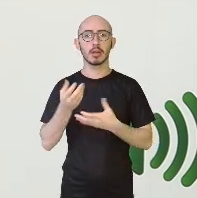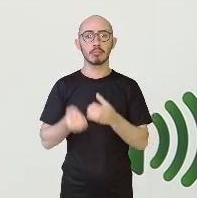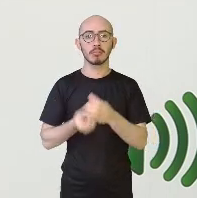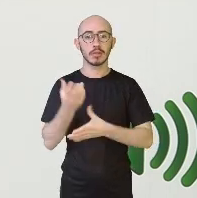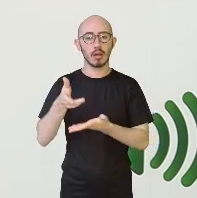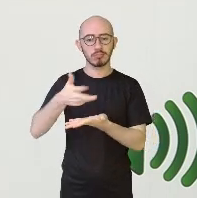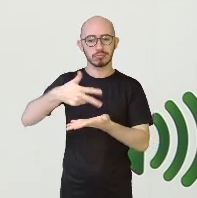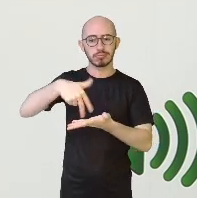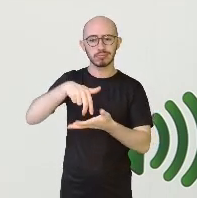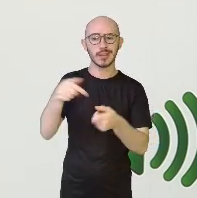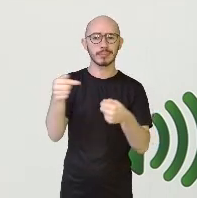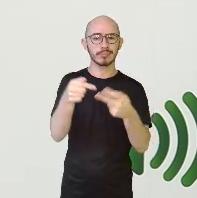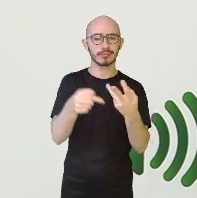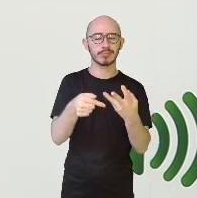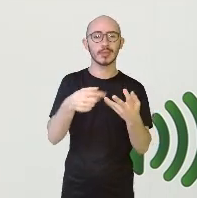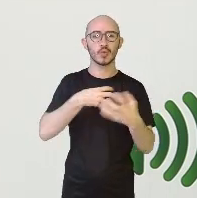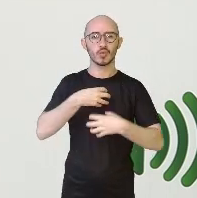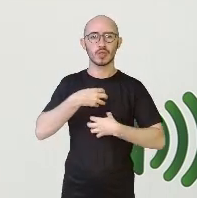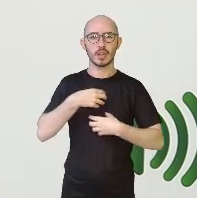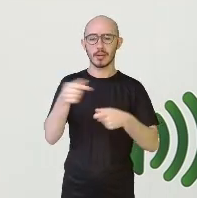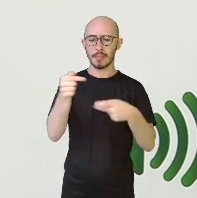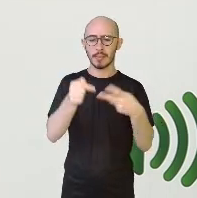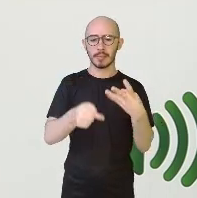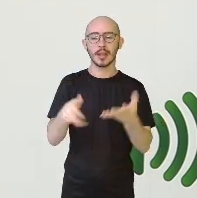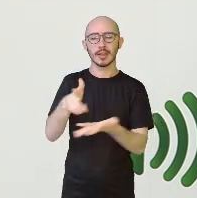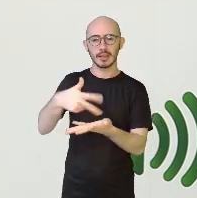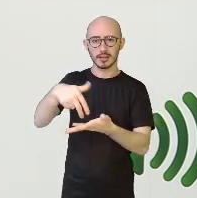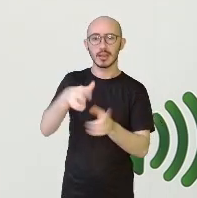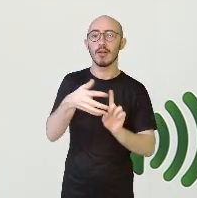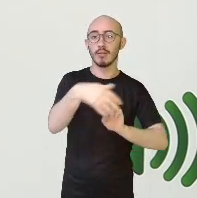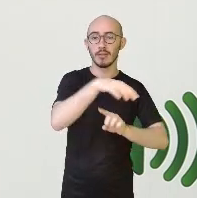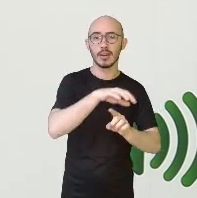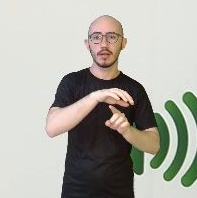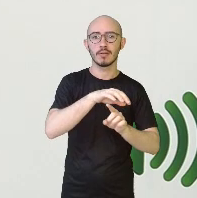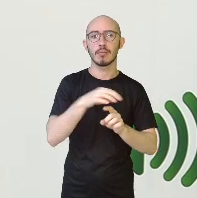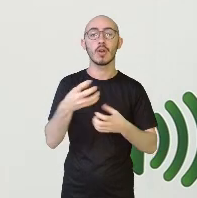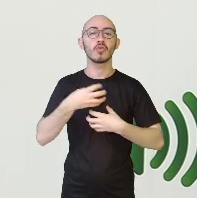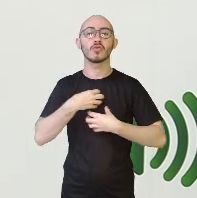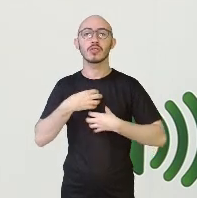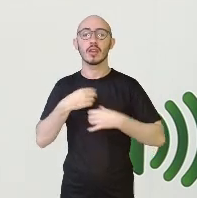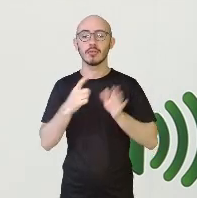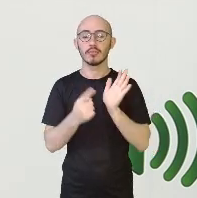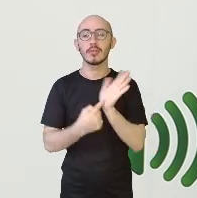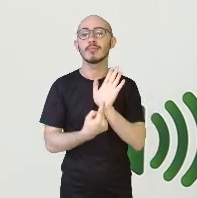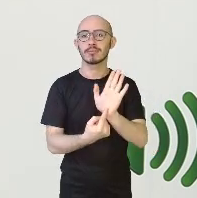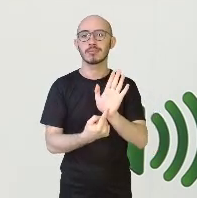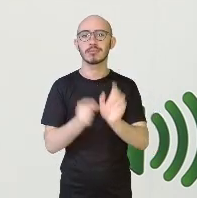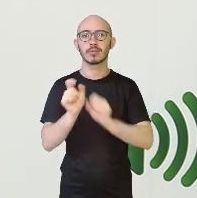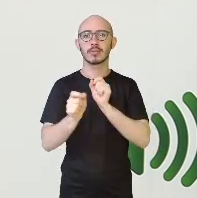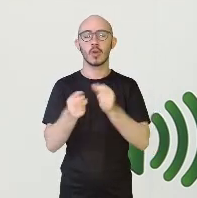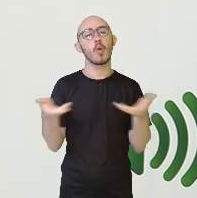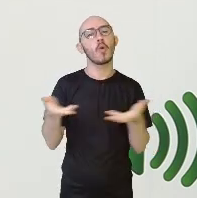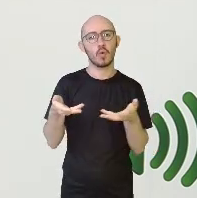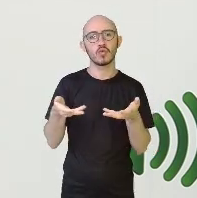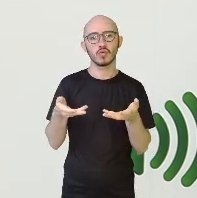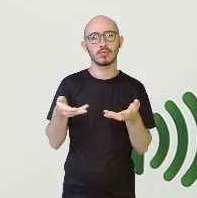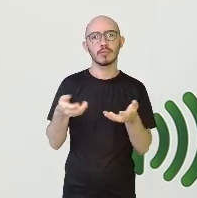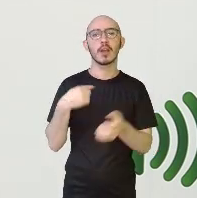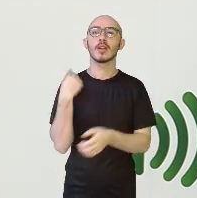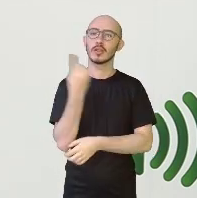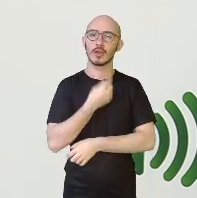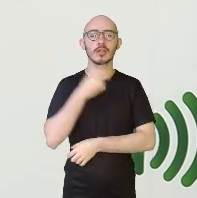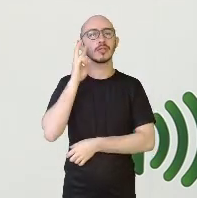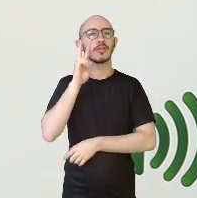do frevo pela sua forma de apresentação. Um deles, que a gente viu na aula de hoje, é